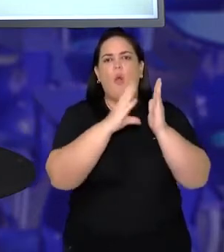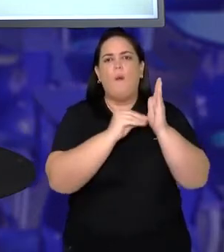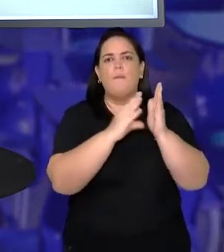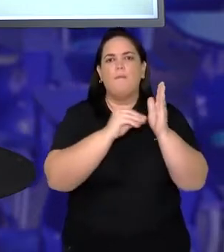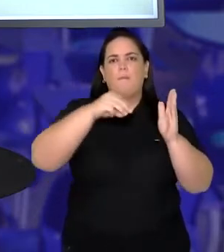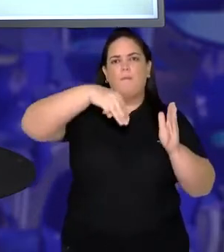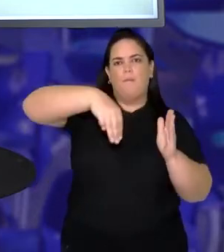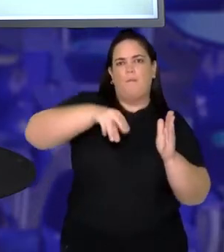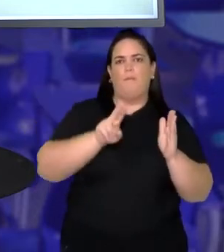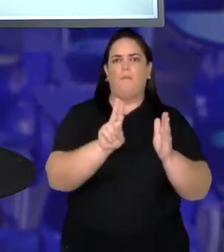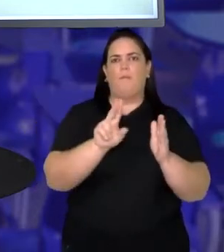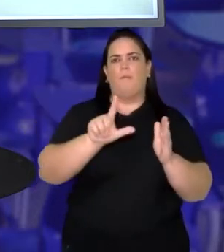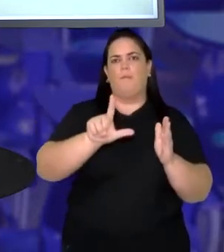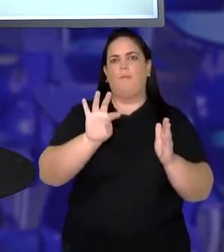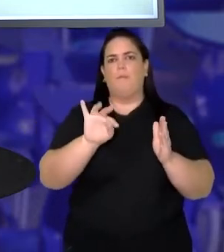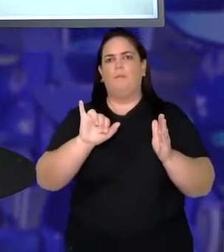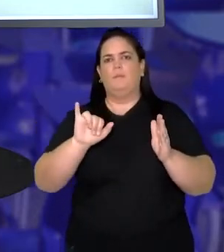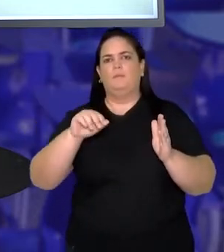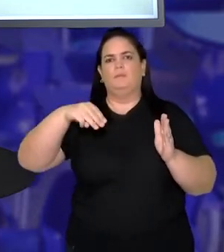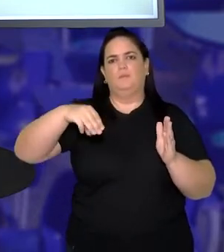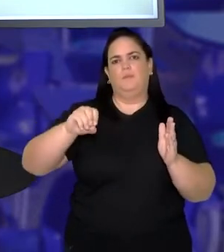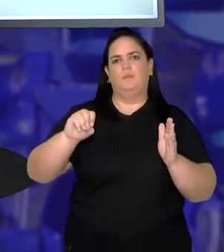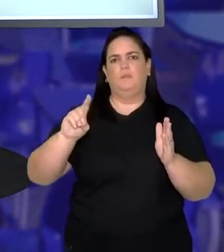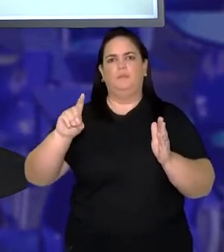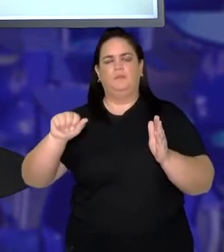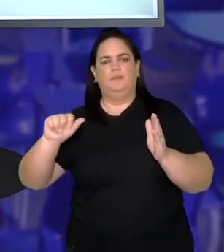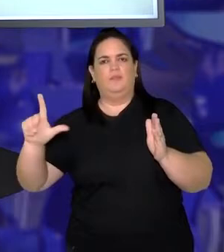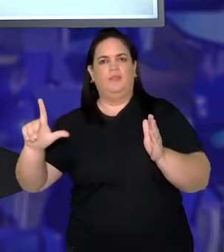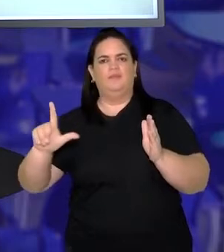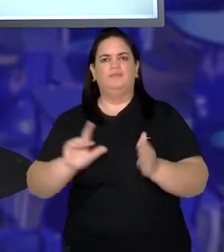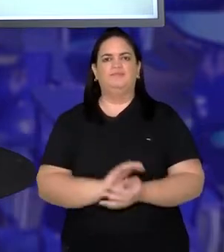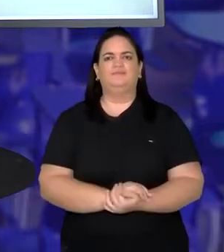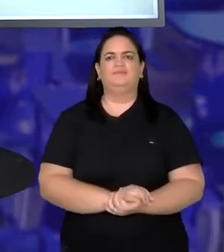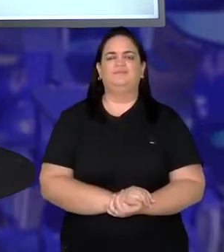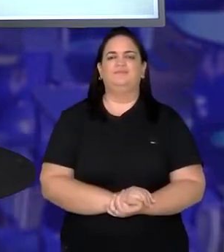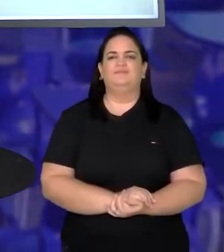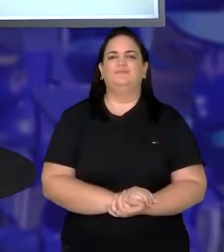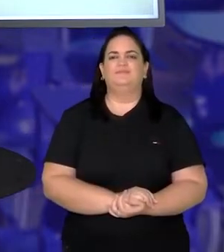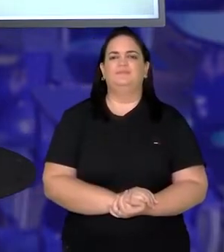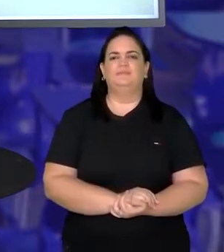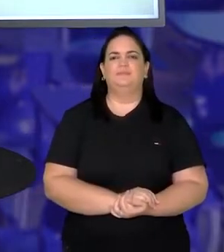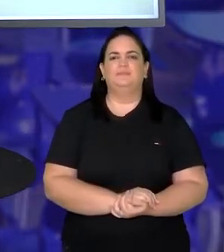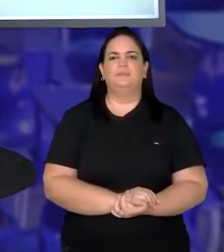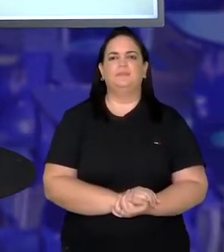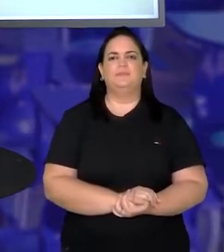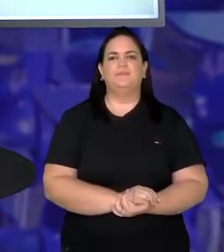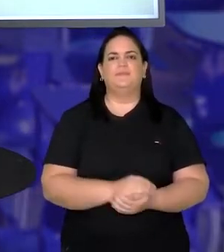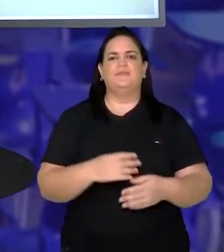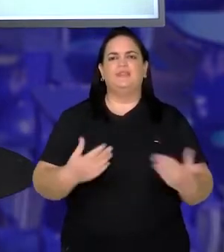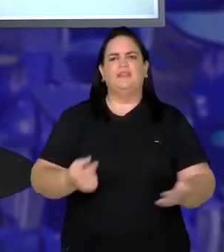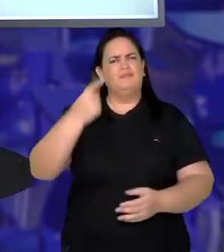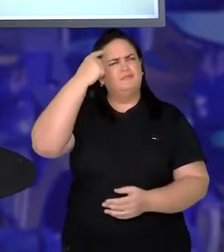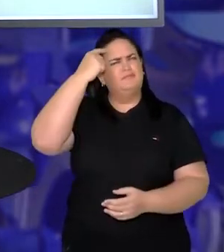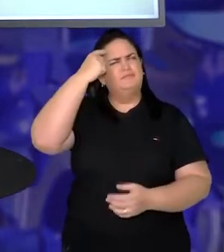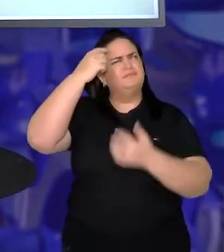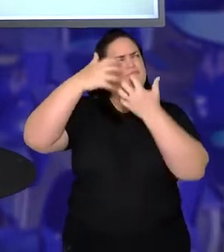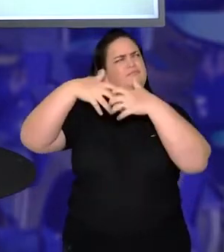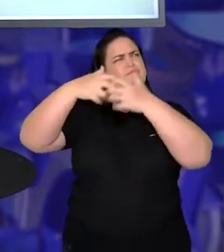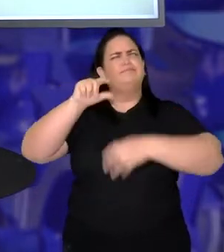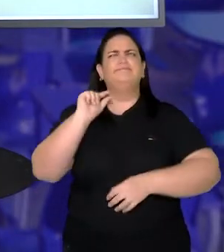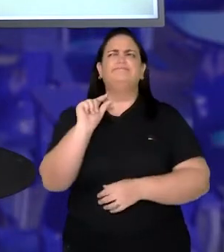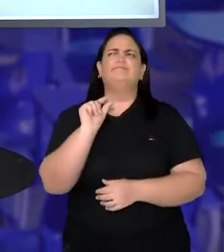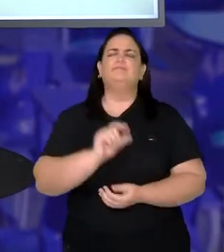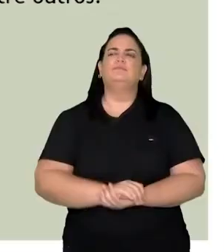Que é um formato que vai utilizar vários recursos para produzir o sentido. Continuando aqui. E aí vamos